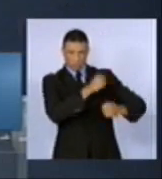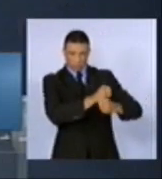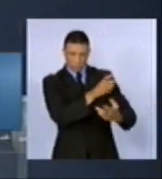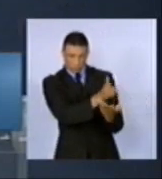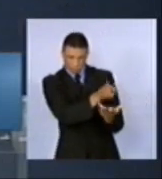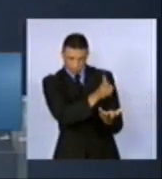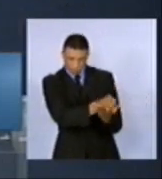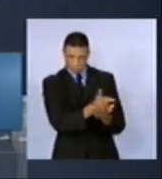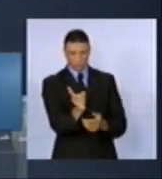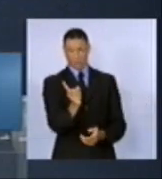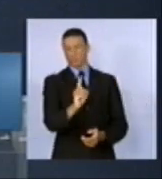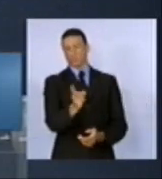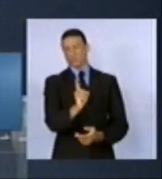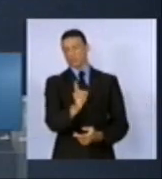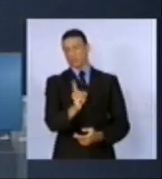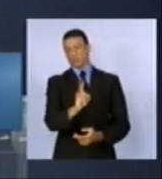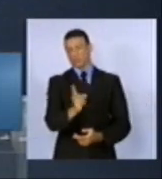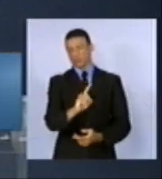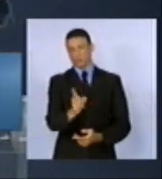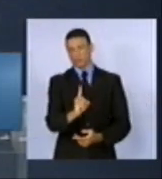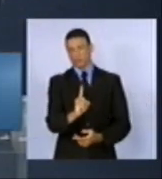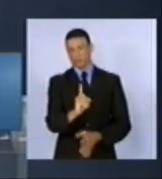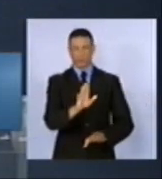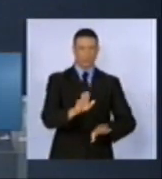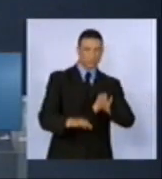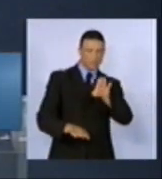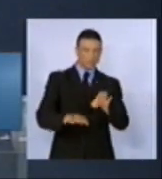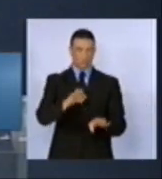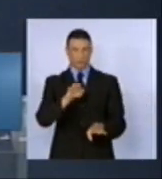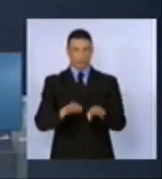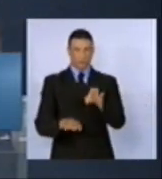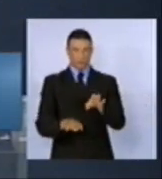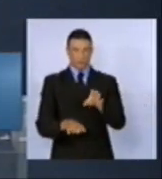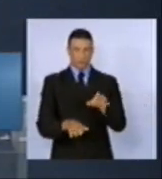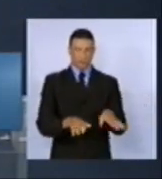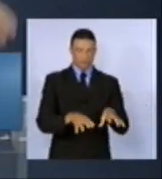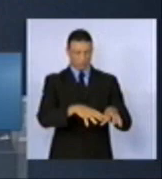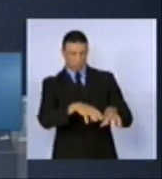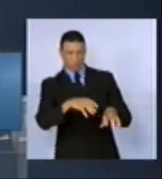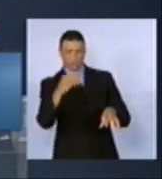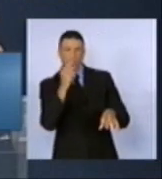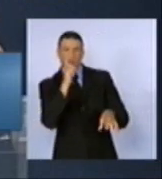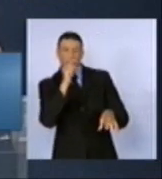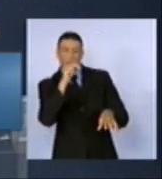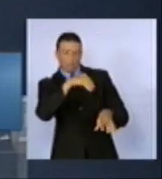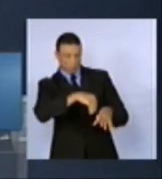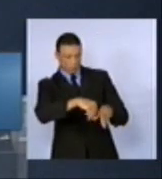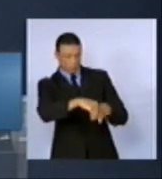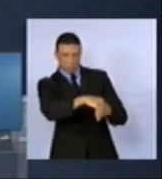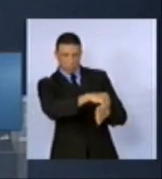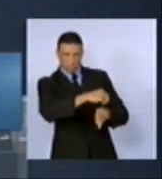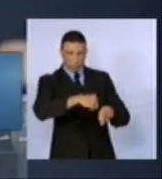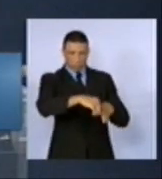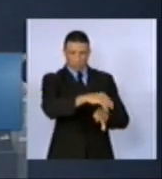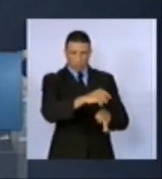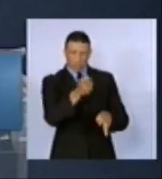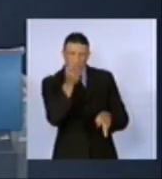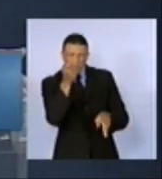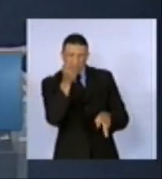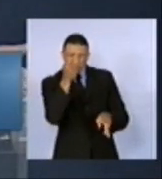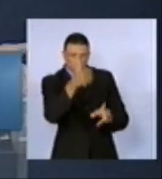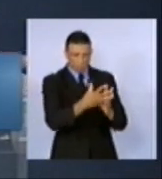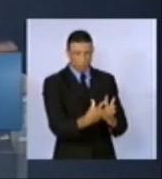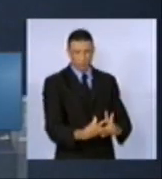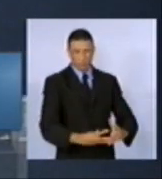na Nordeste onde tem temperaturas mais am menos e mais mais úmido o ar etc normalmente quase tudo páo vai